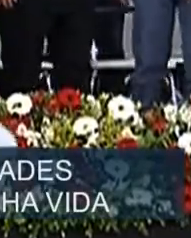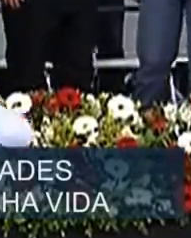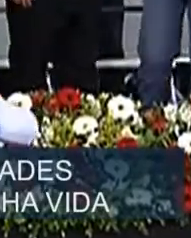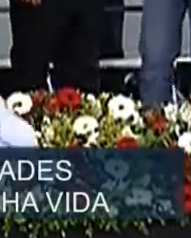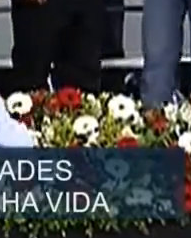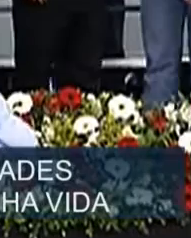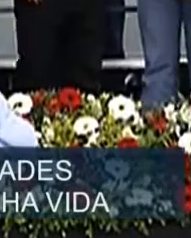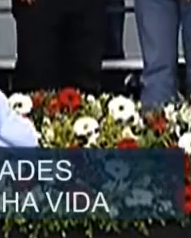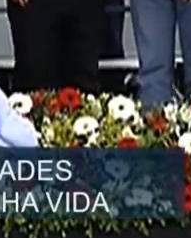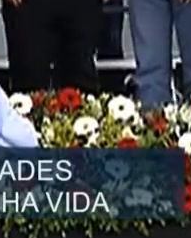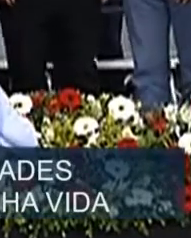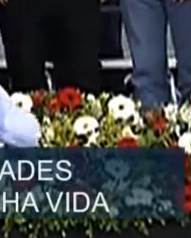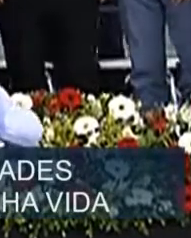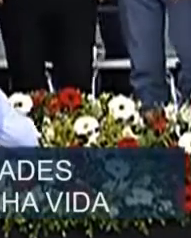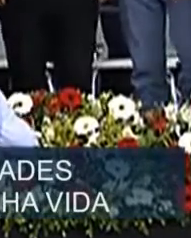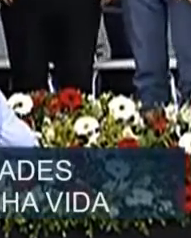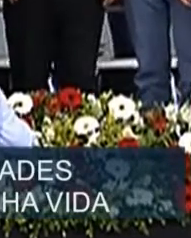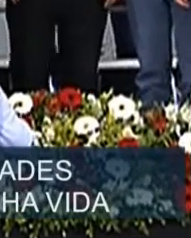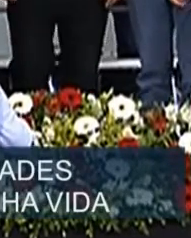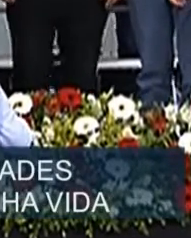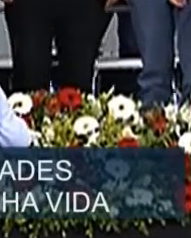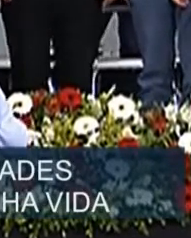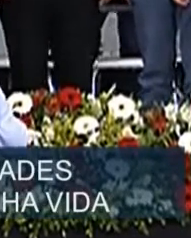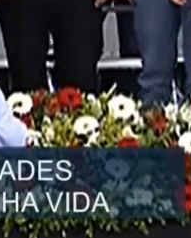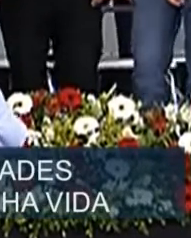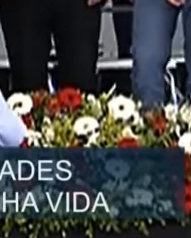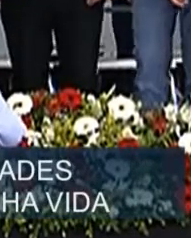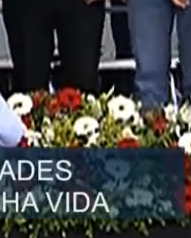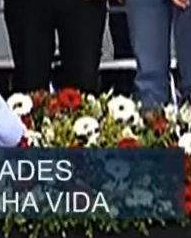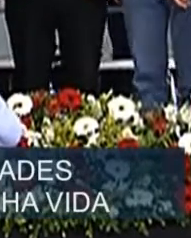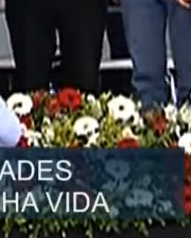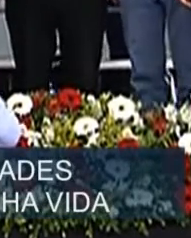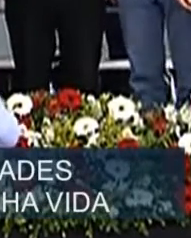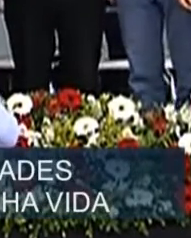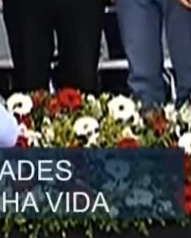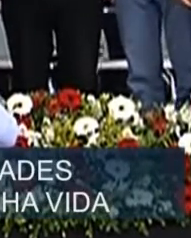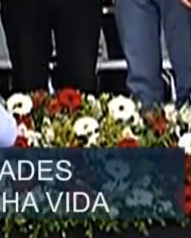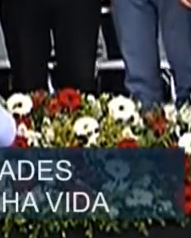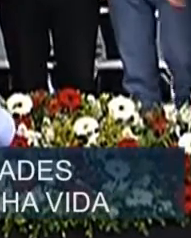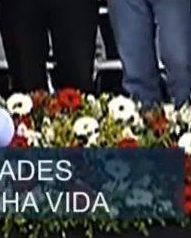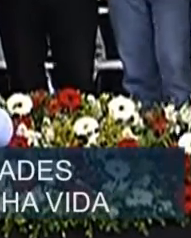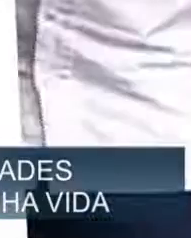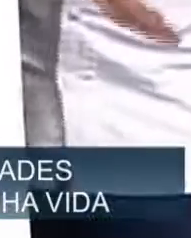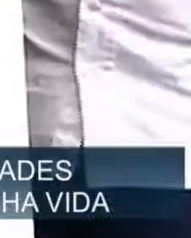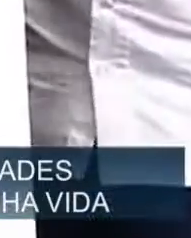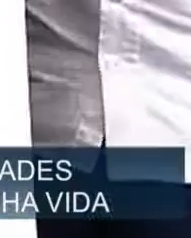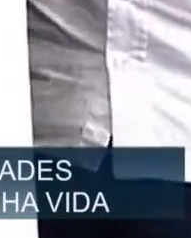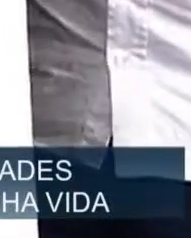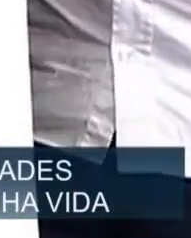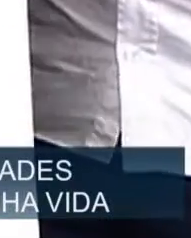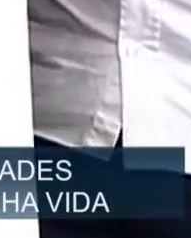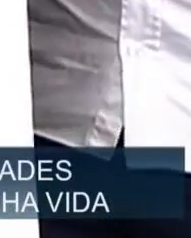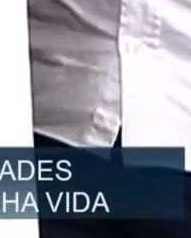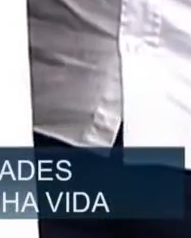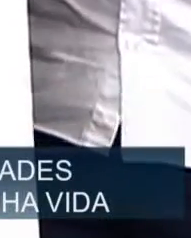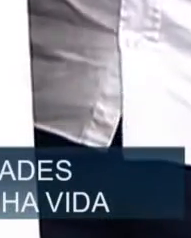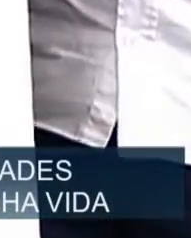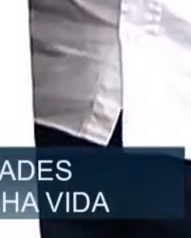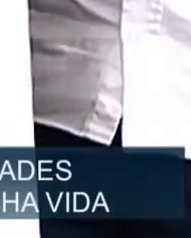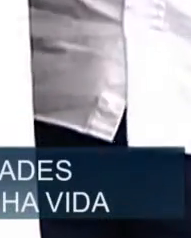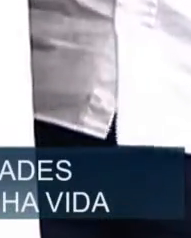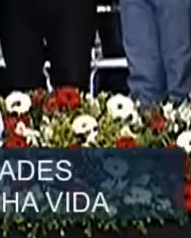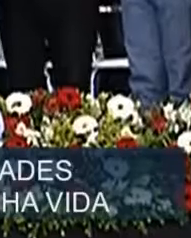ao descerrarem a placa alusiva à entrega das unidades habitacionais do condomínio residencial em Indaiatuba.